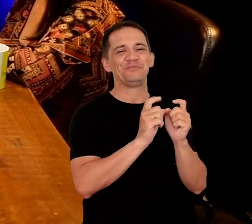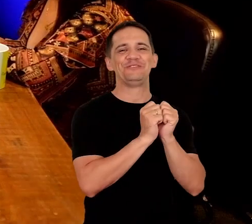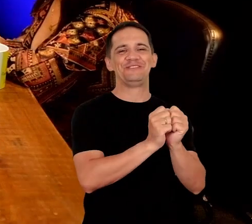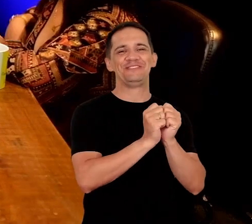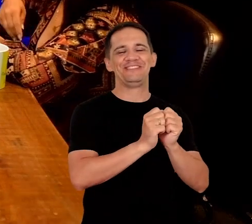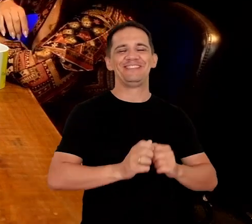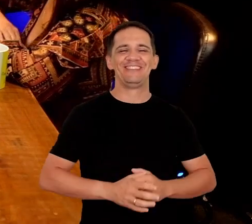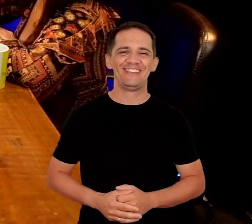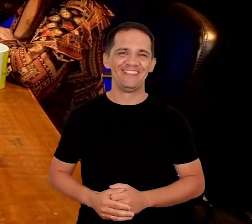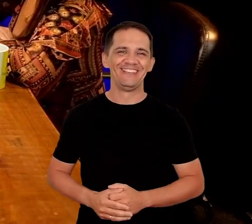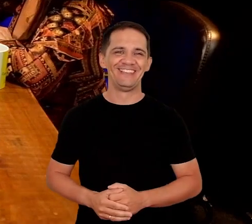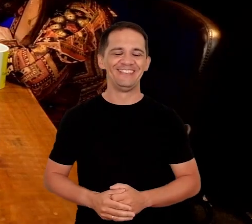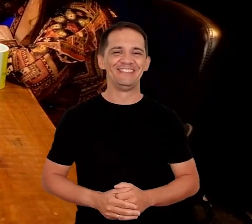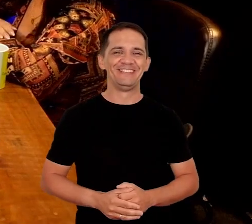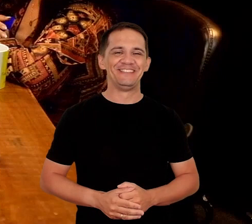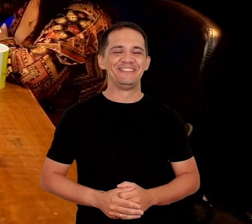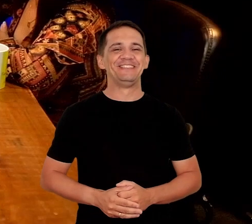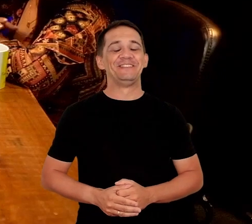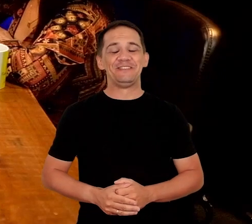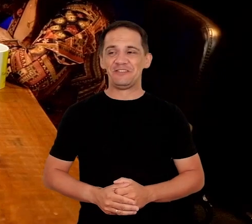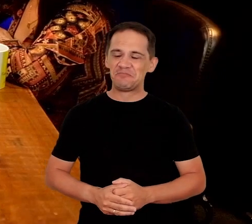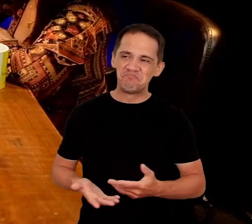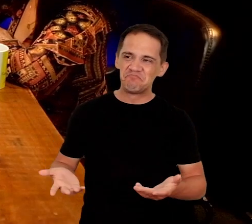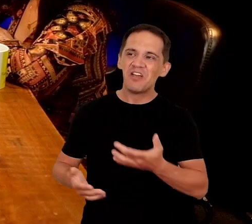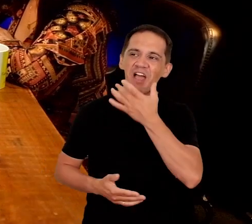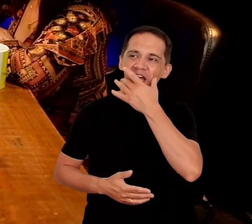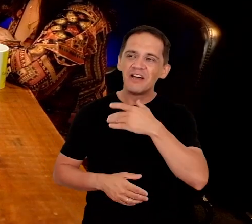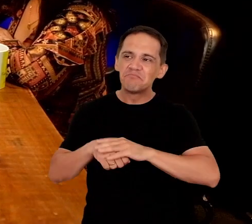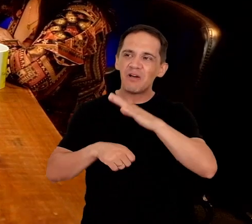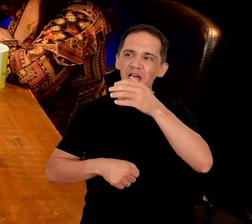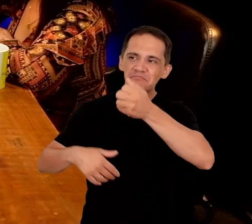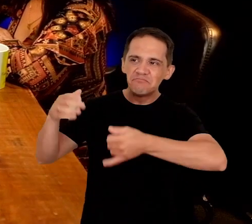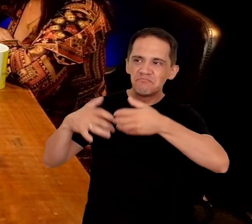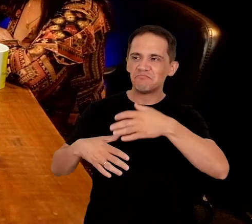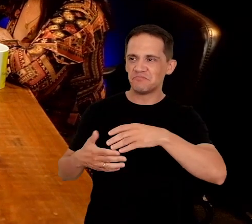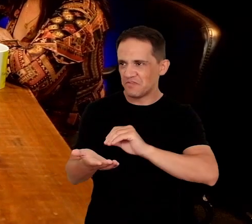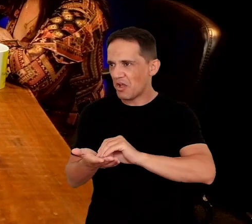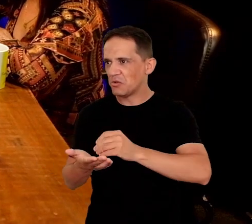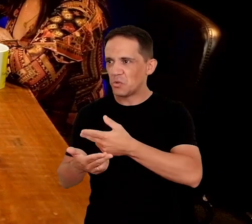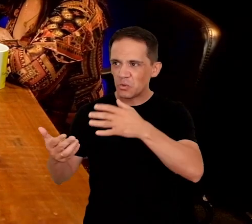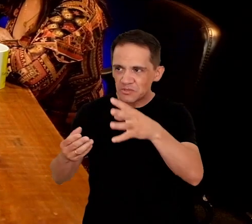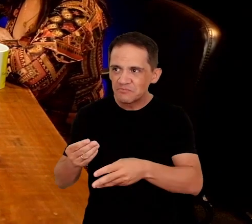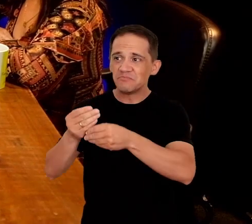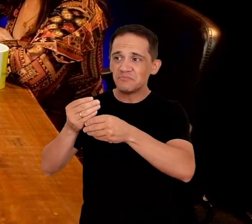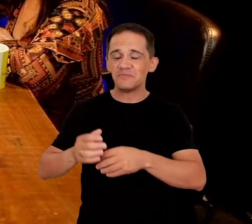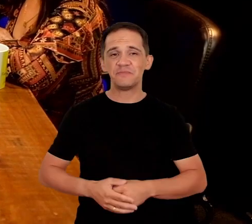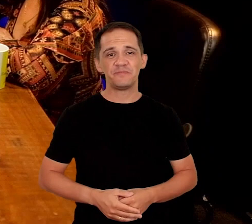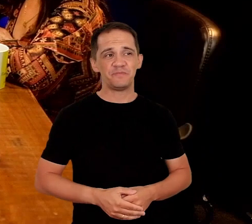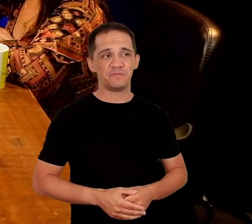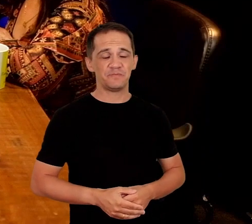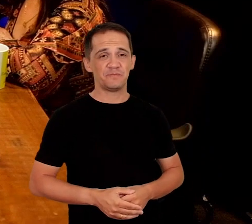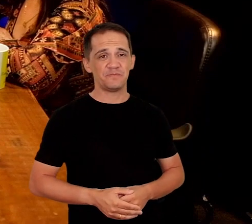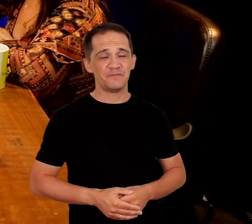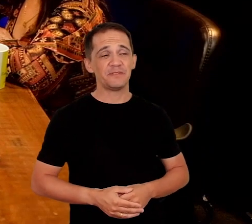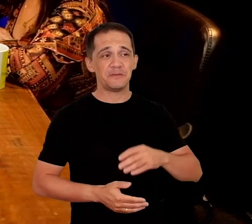mas eu vou. Então tá, acho que é isso, né? O que você acha que ficou faltando alguma outra informação que seria importante da gente falar aqui? Se deixar, a gente vai